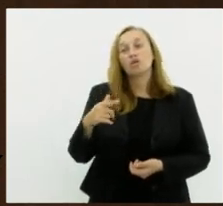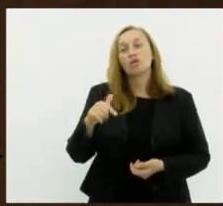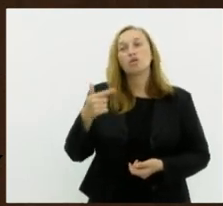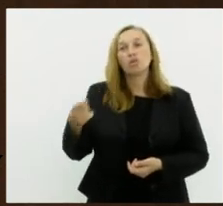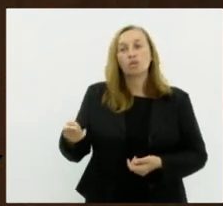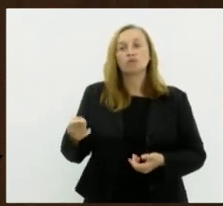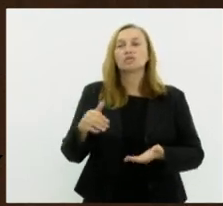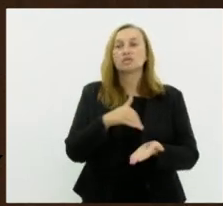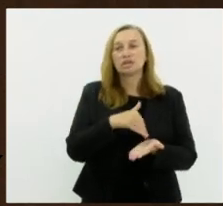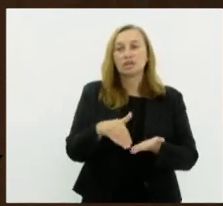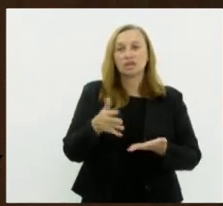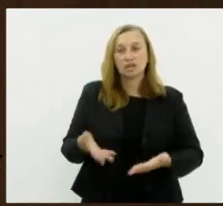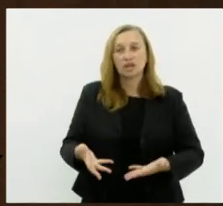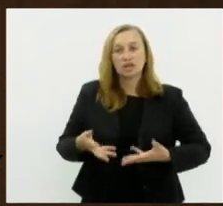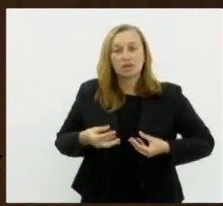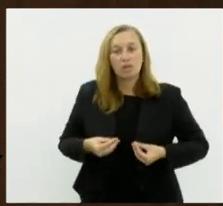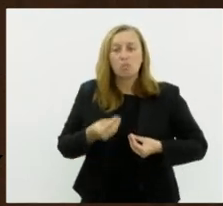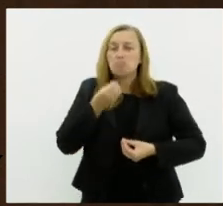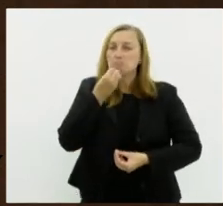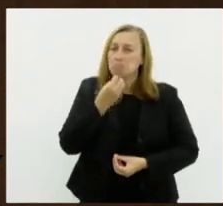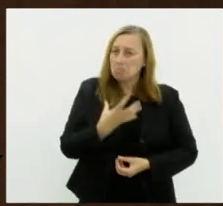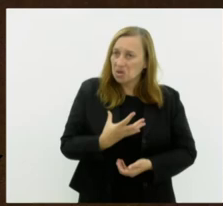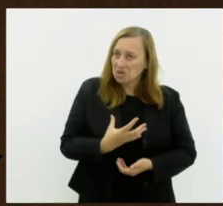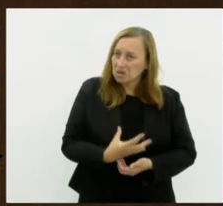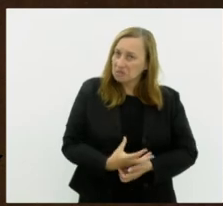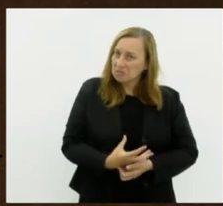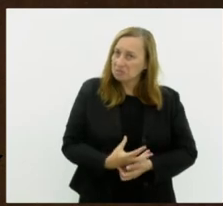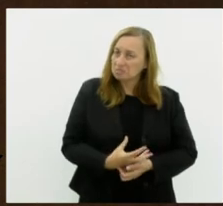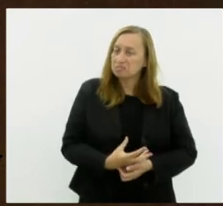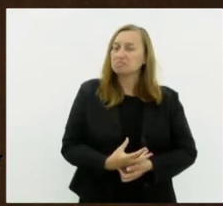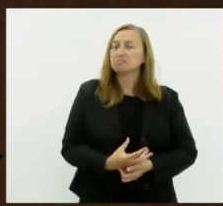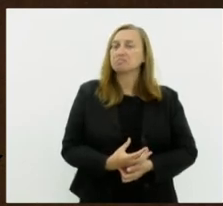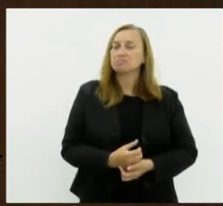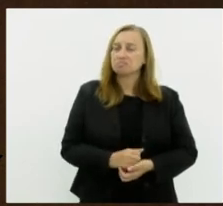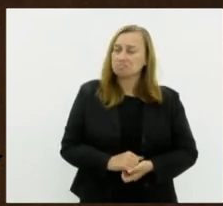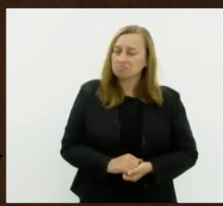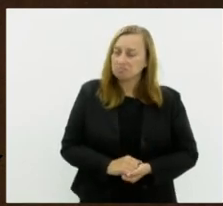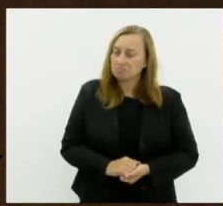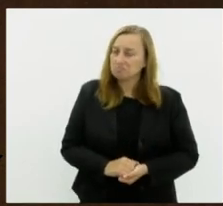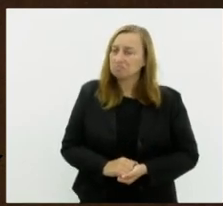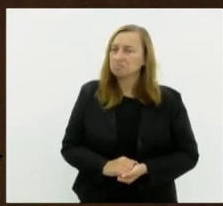tem nos recebido de maneira